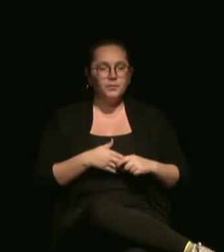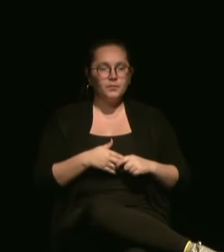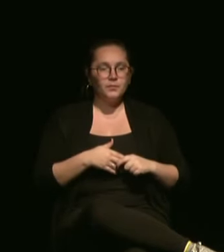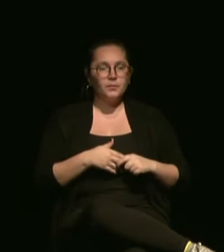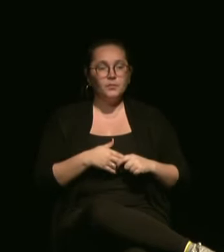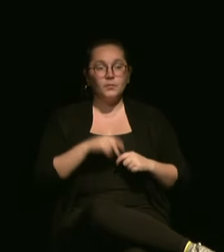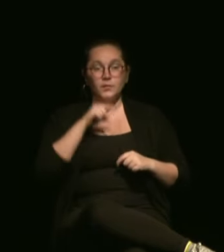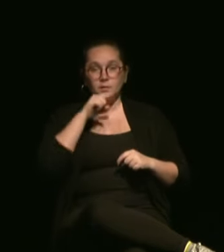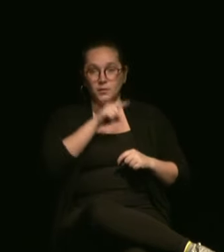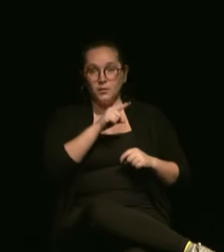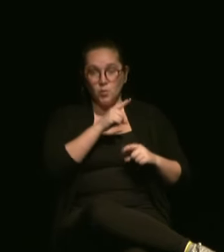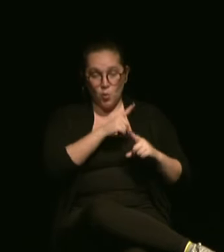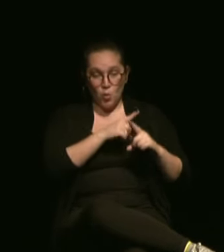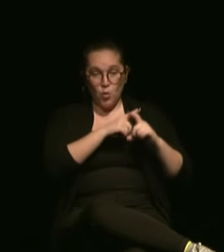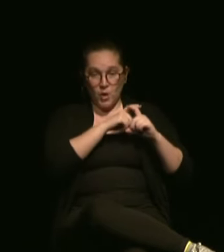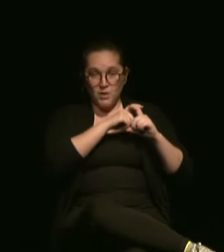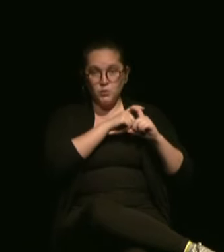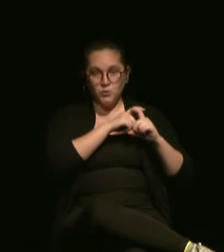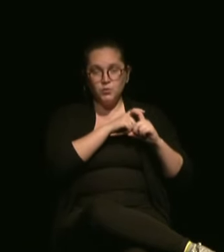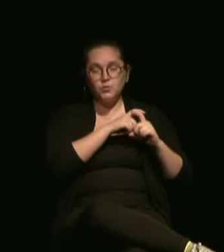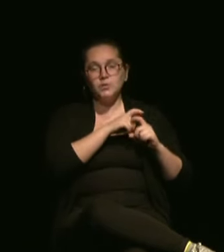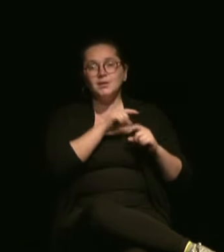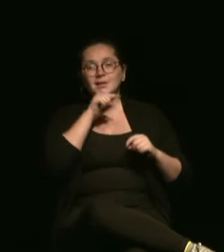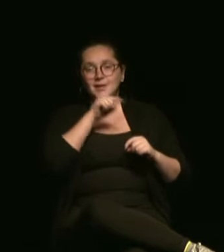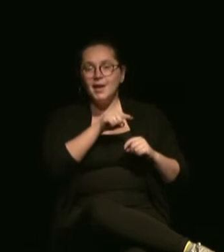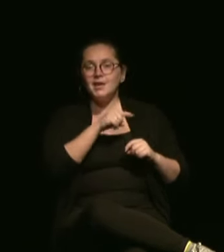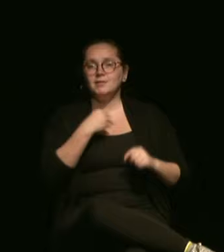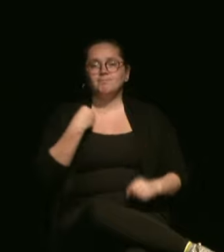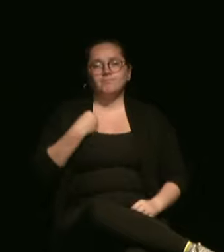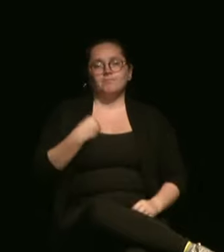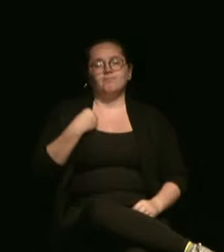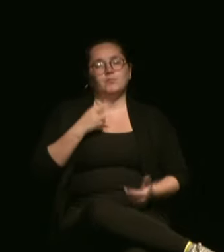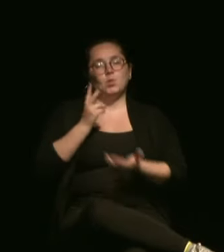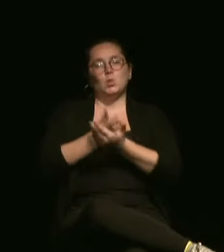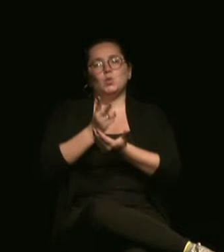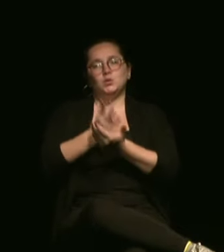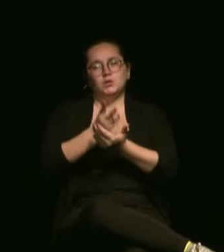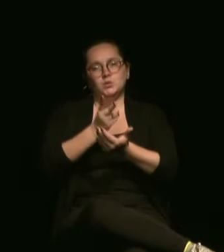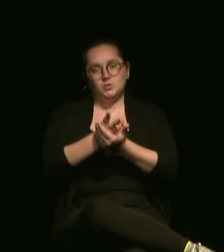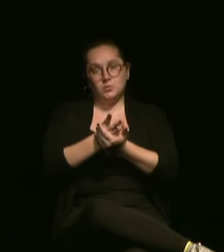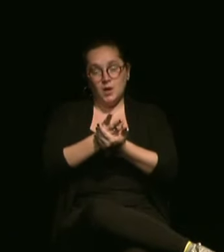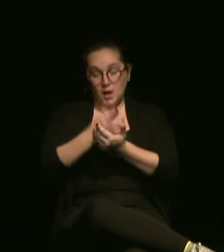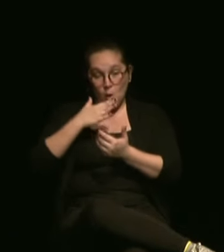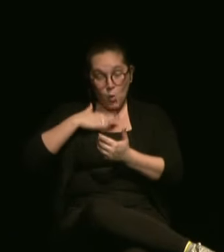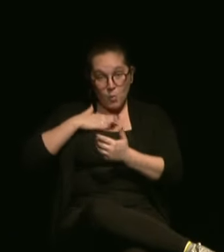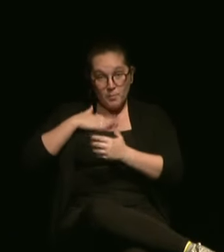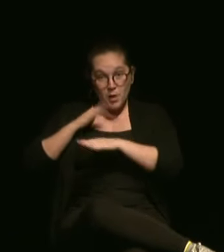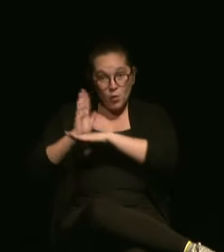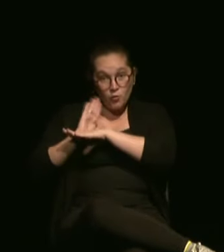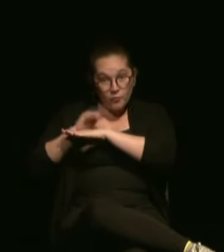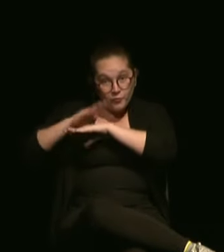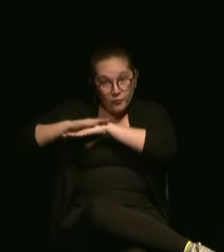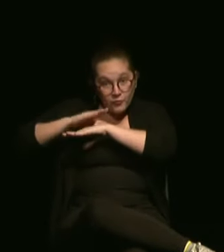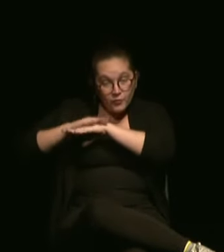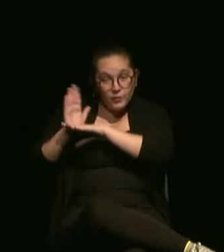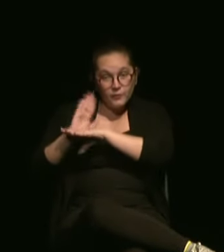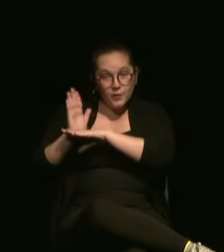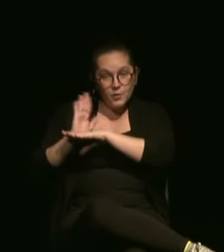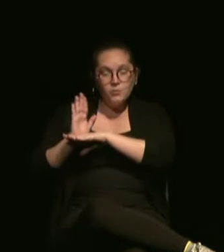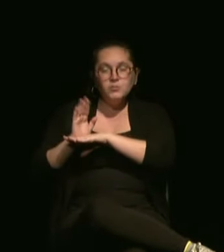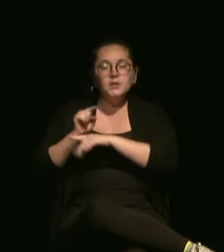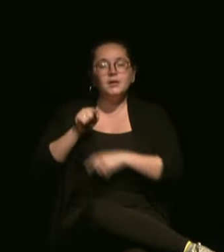o Holocausto está literalmente presente. O meu filme é o